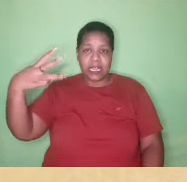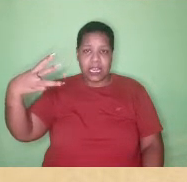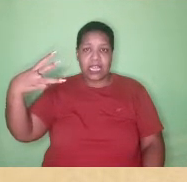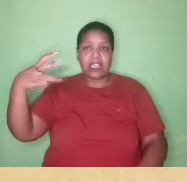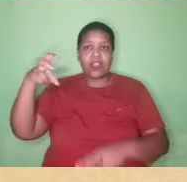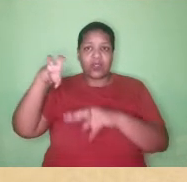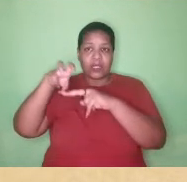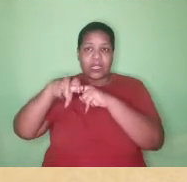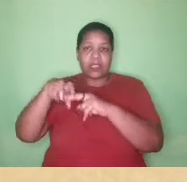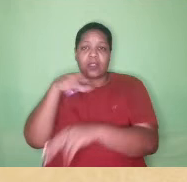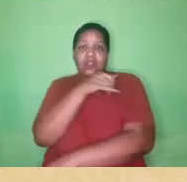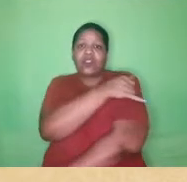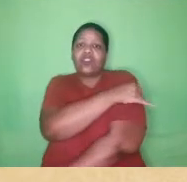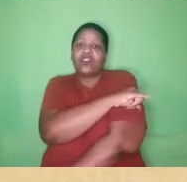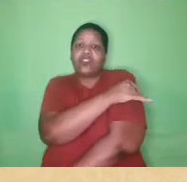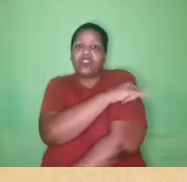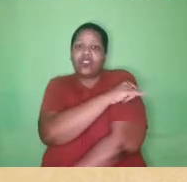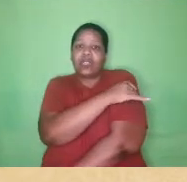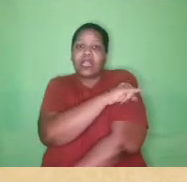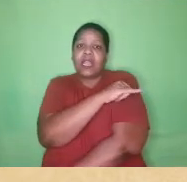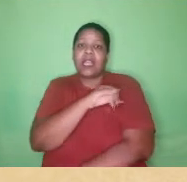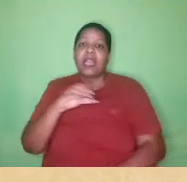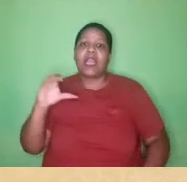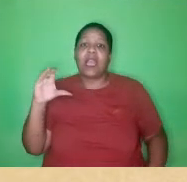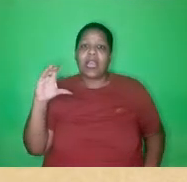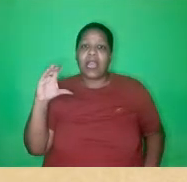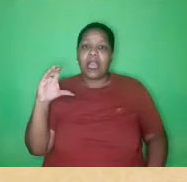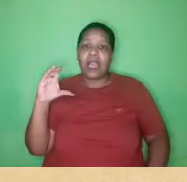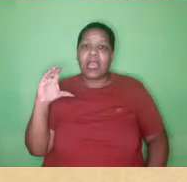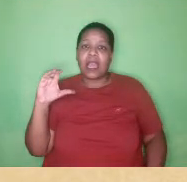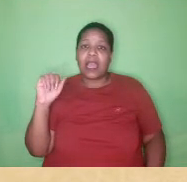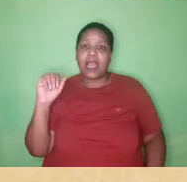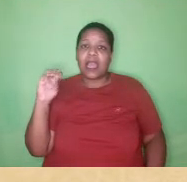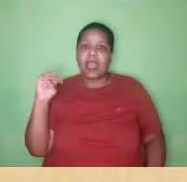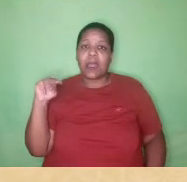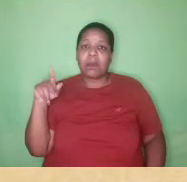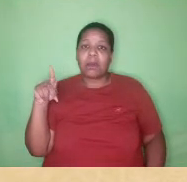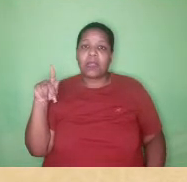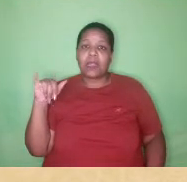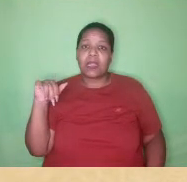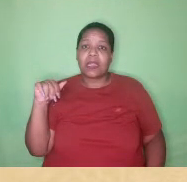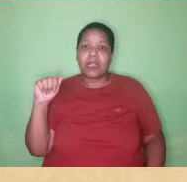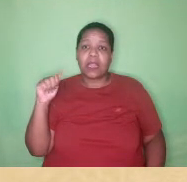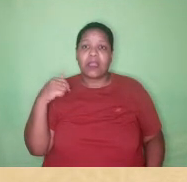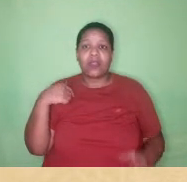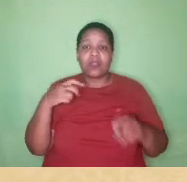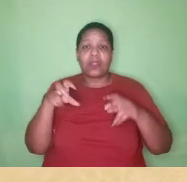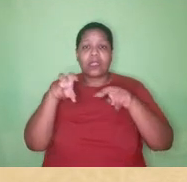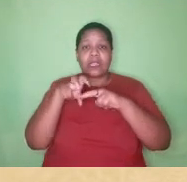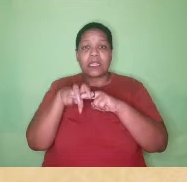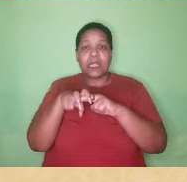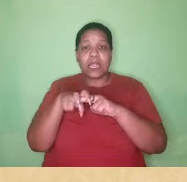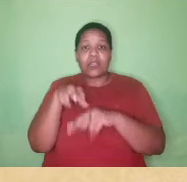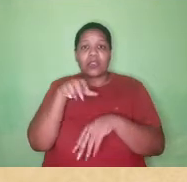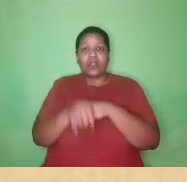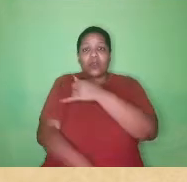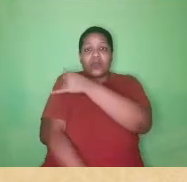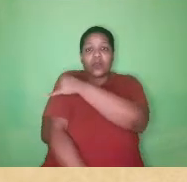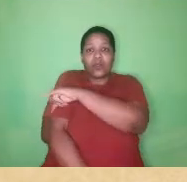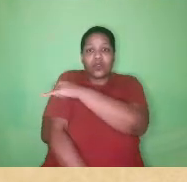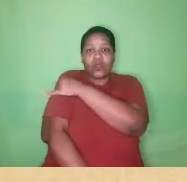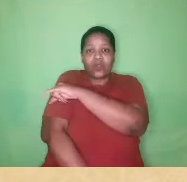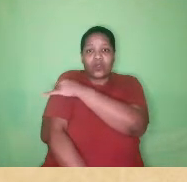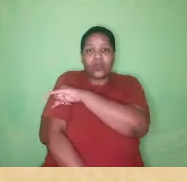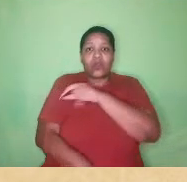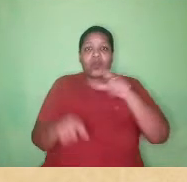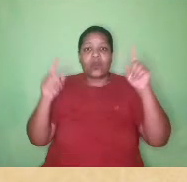estou morando entre o Rio de Janeiro e Campinas, estou sentado na minha casa no Rio, no quarto, numa parede branca,